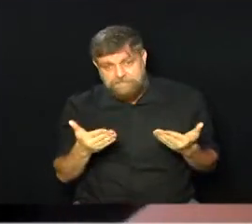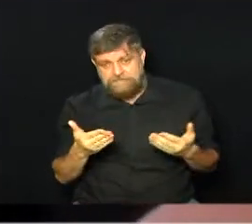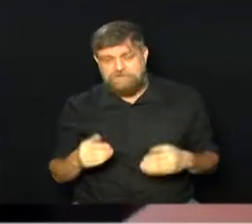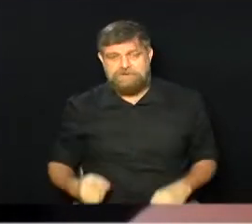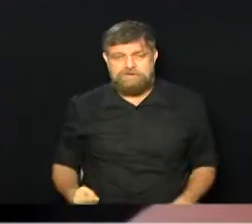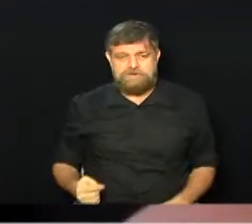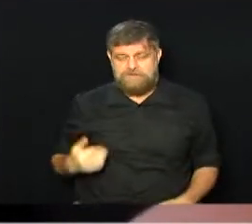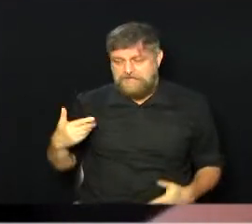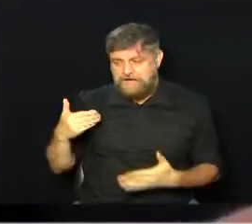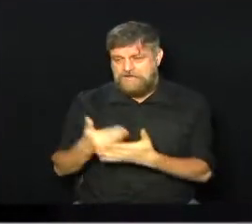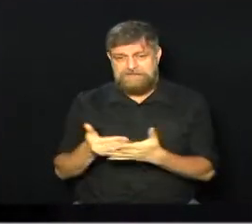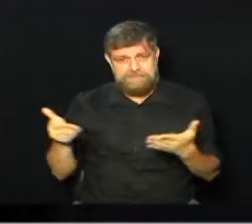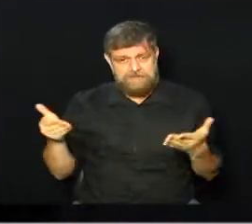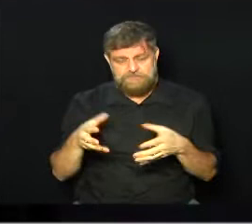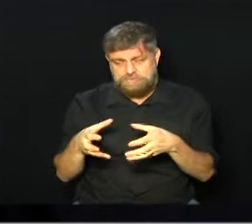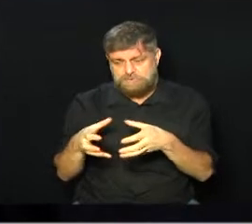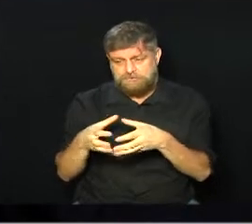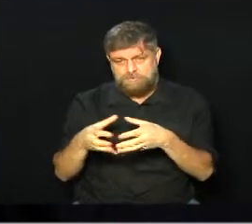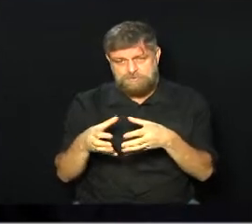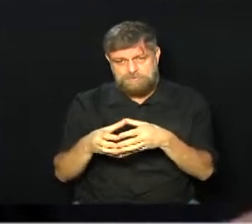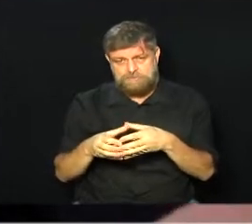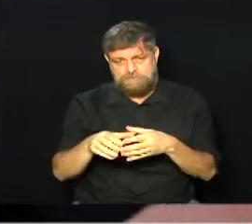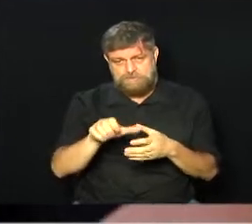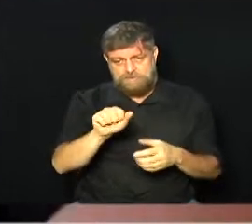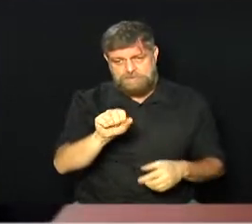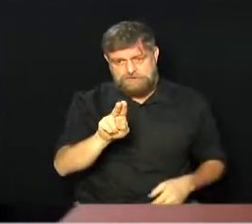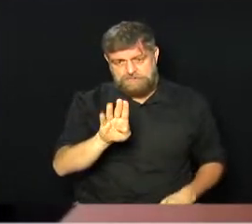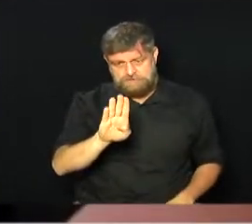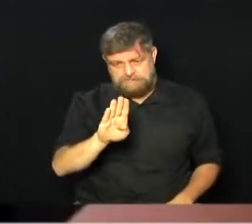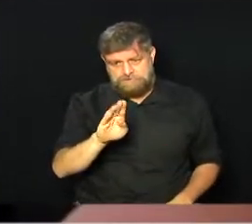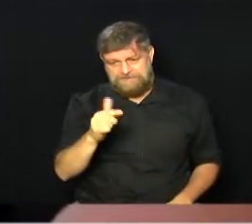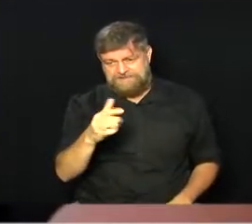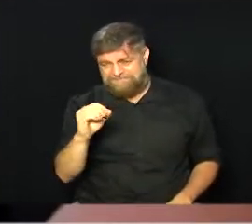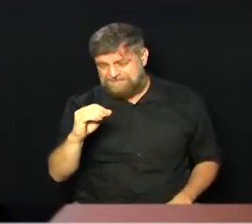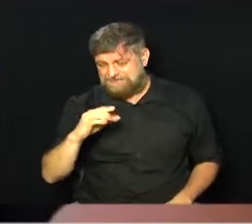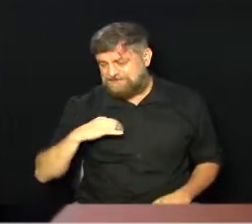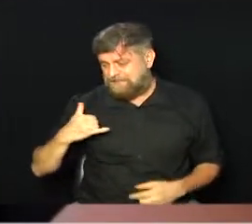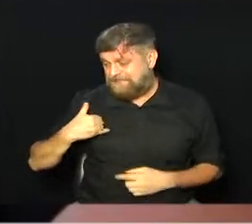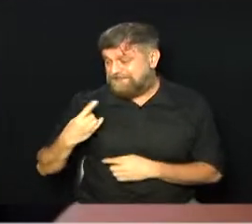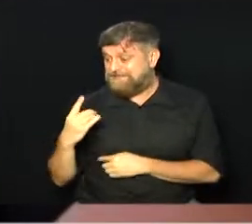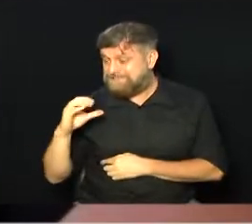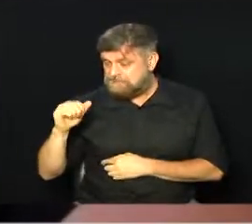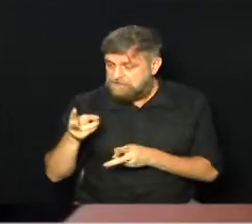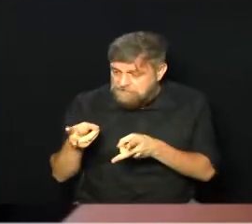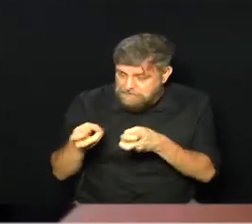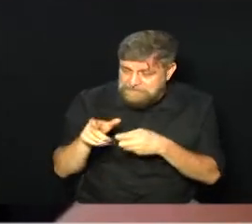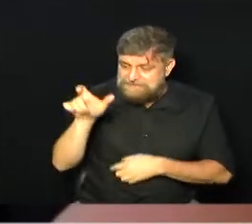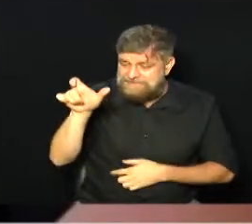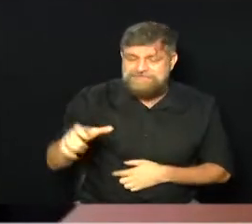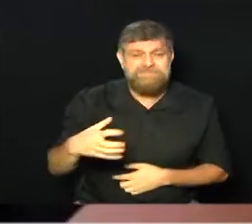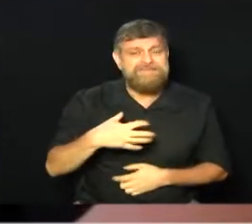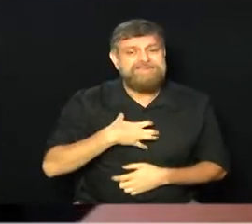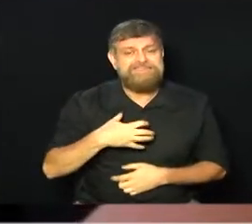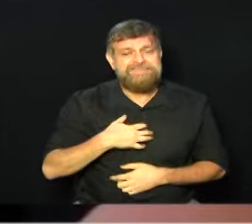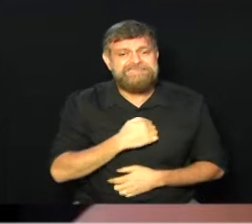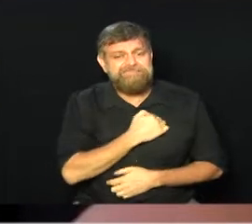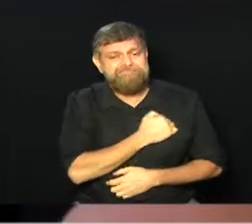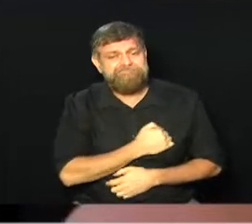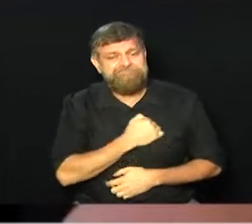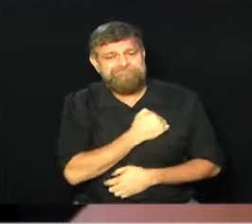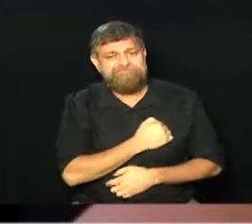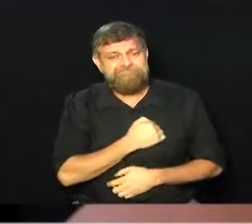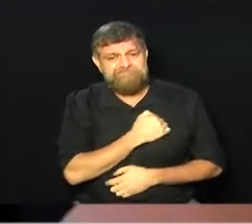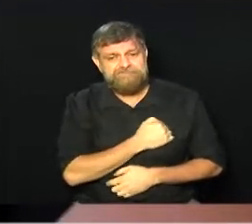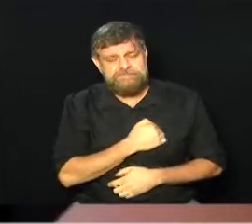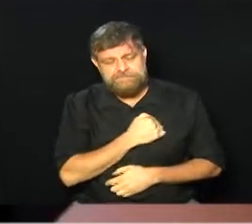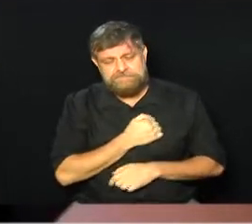até hoje eu no sub-20 tem jogadores de 19 anos que já ainda sentem essa distância. Sim. Então é complicado, até